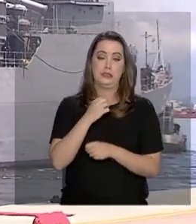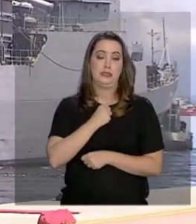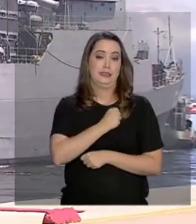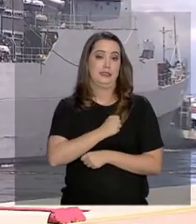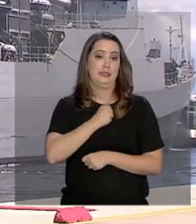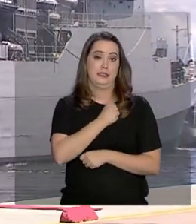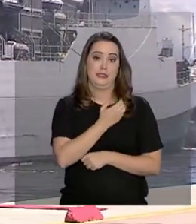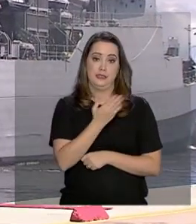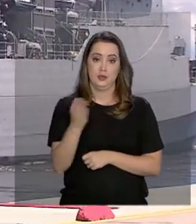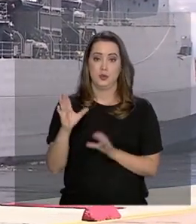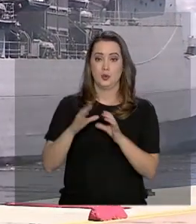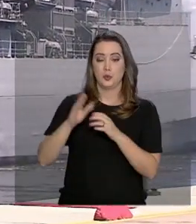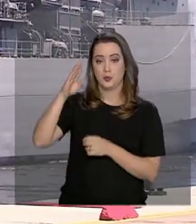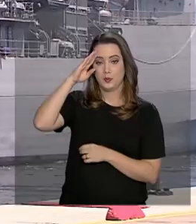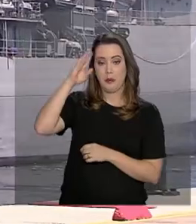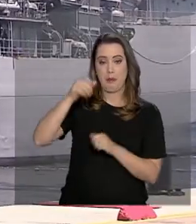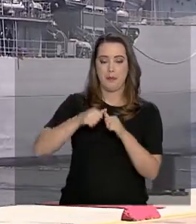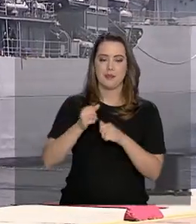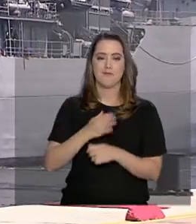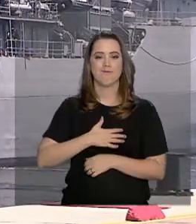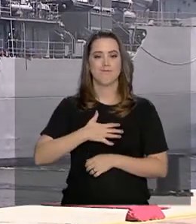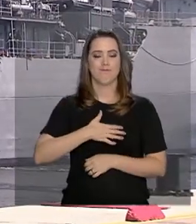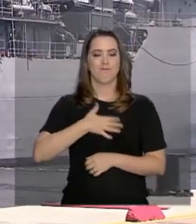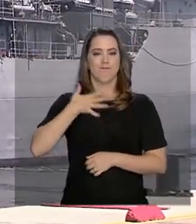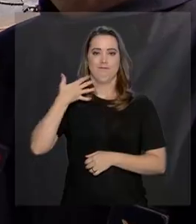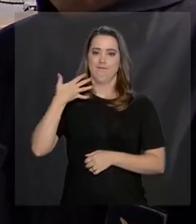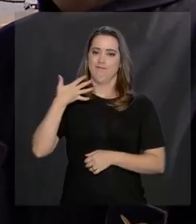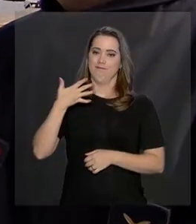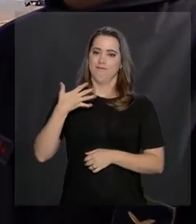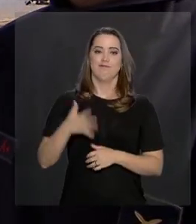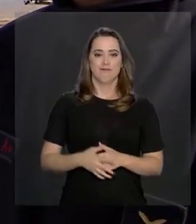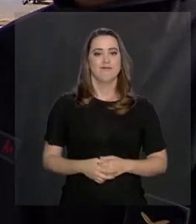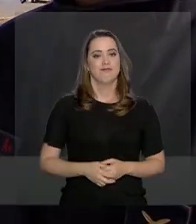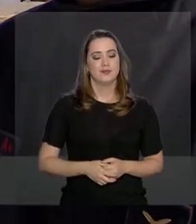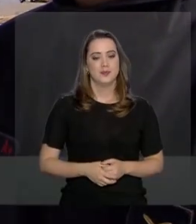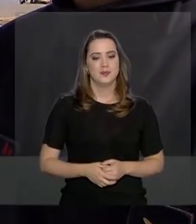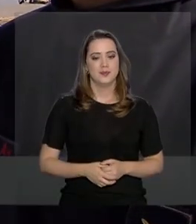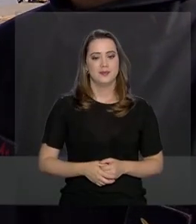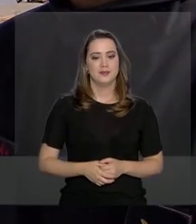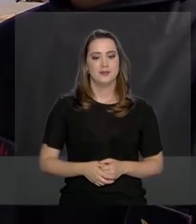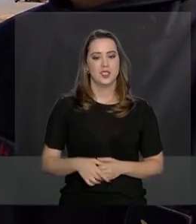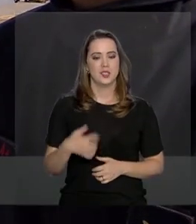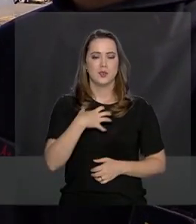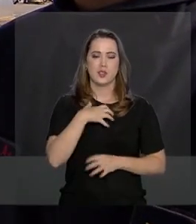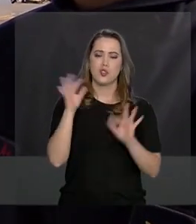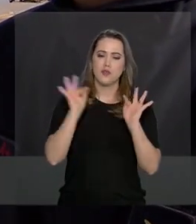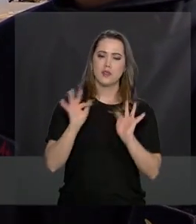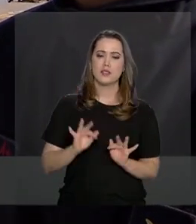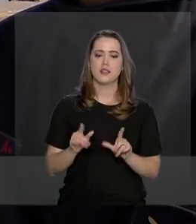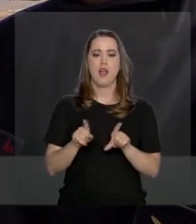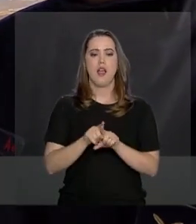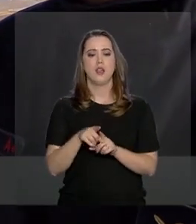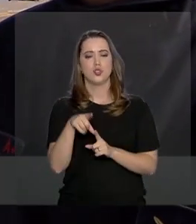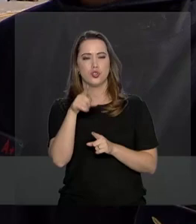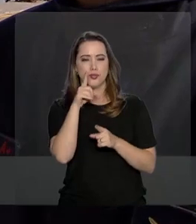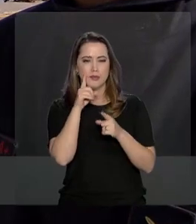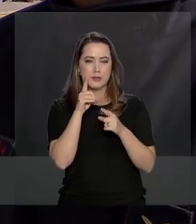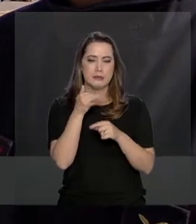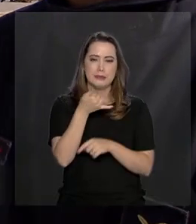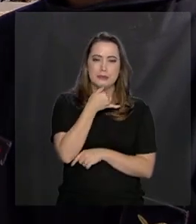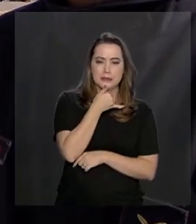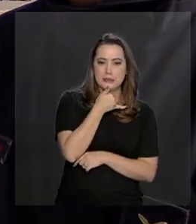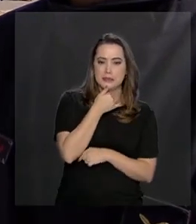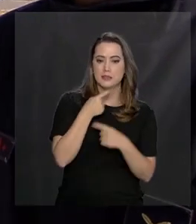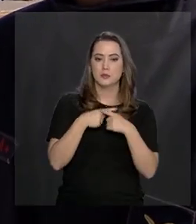desses militares, mas que estão orgulhosos. Um misto, né? De felicidade, tristeza,